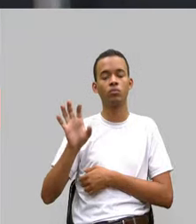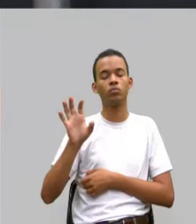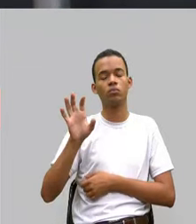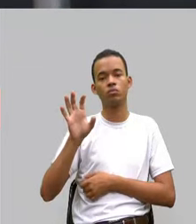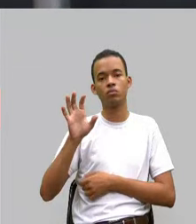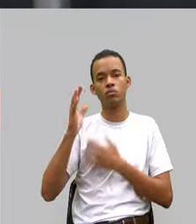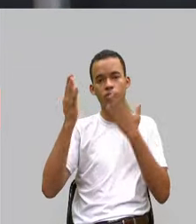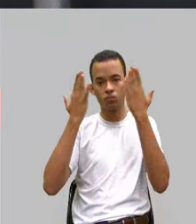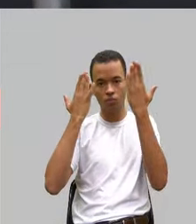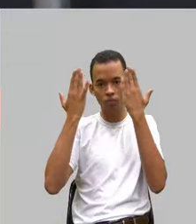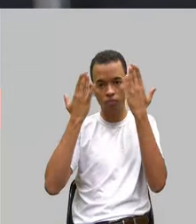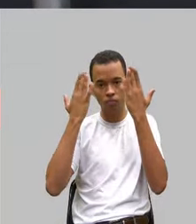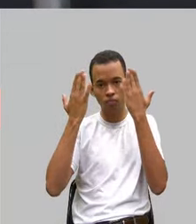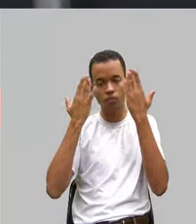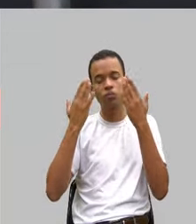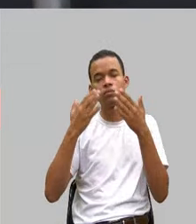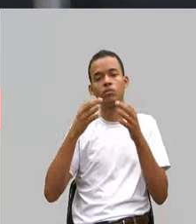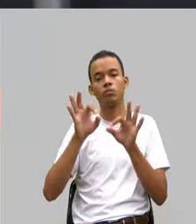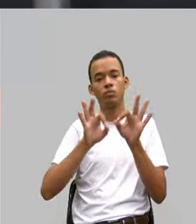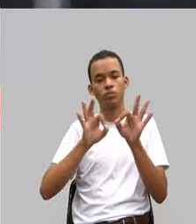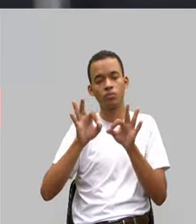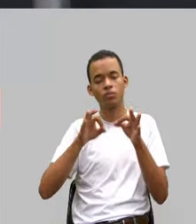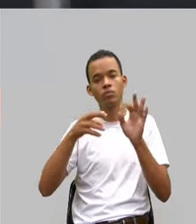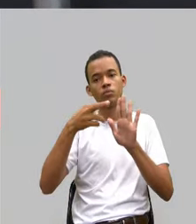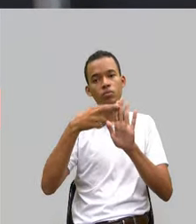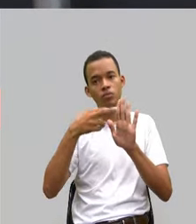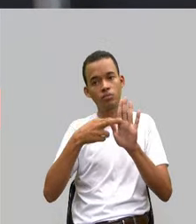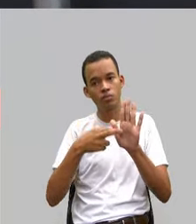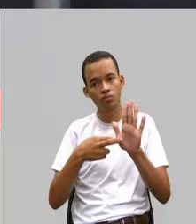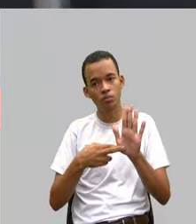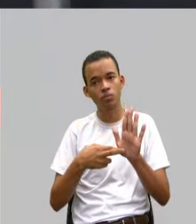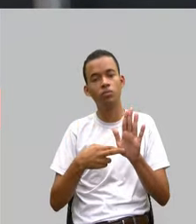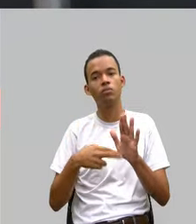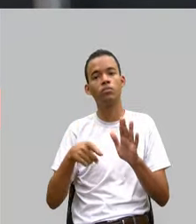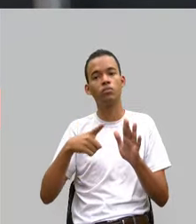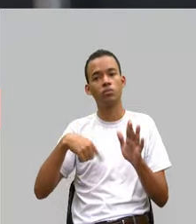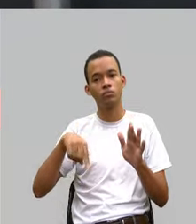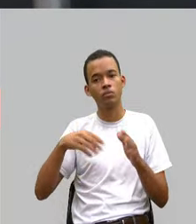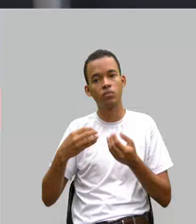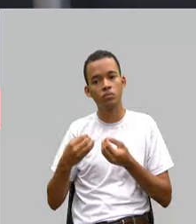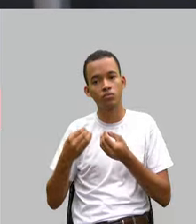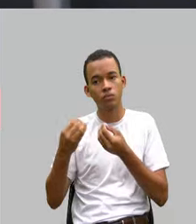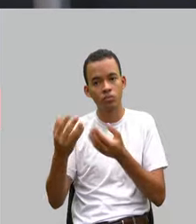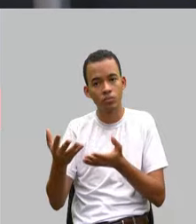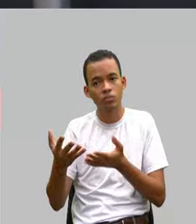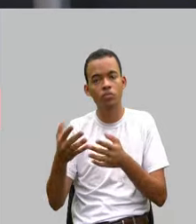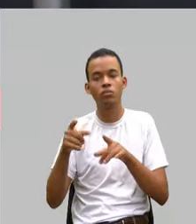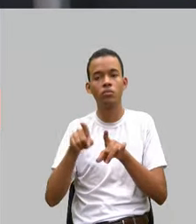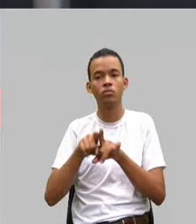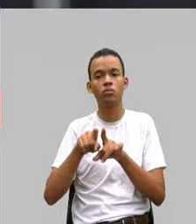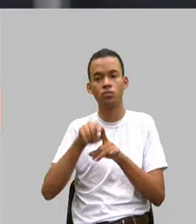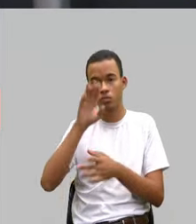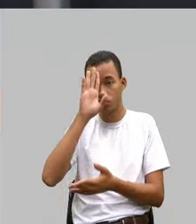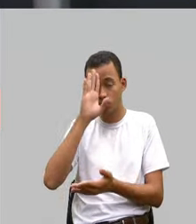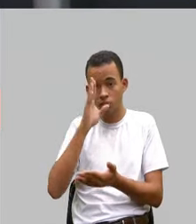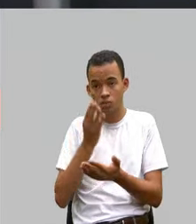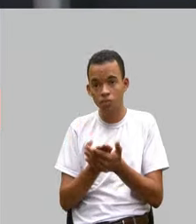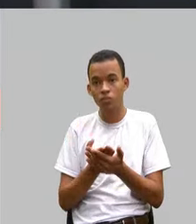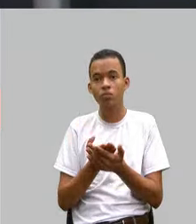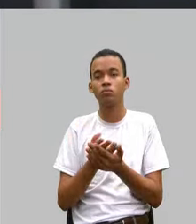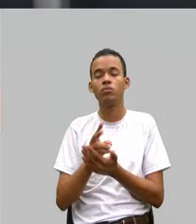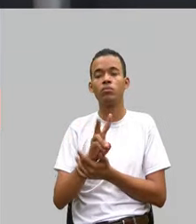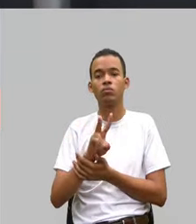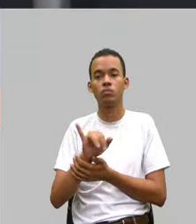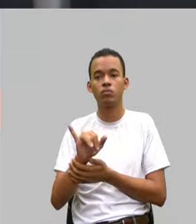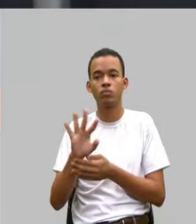e cientificidade que é aquilo que horas oferecemos e Acredito fortemente que agregará o processo vindouro que